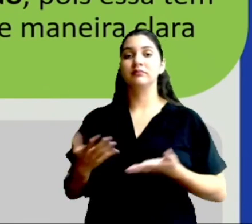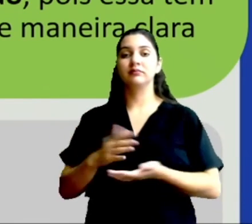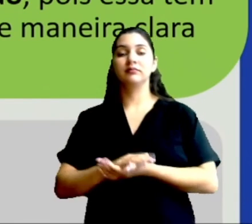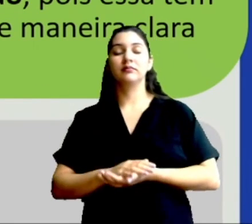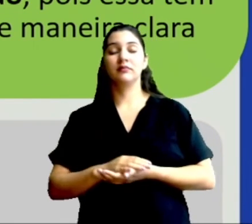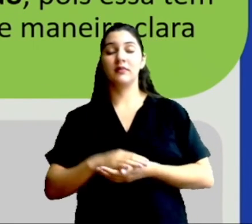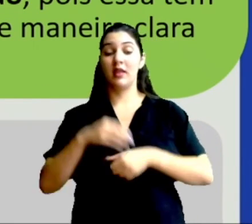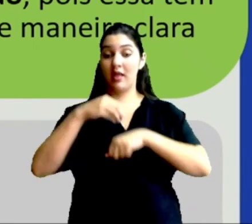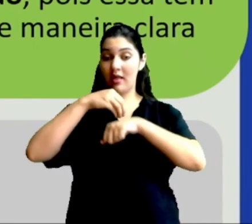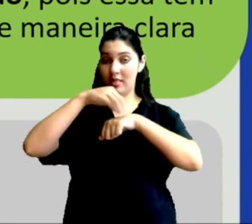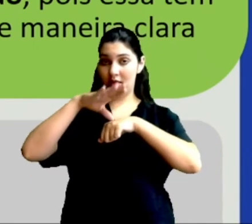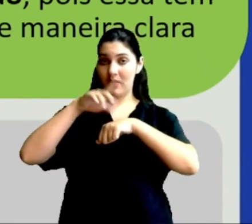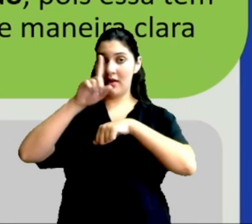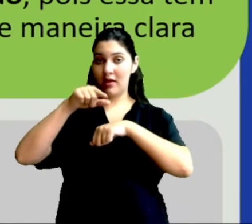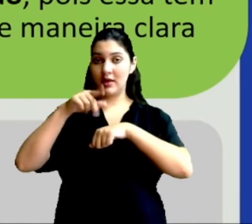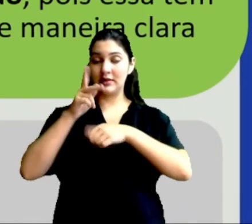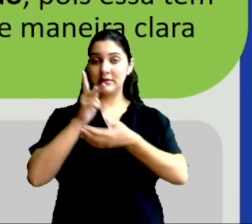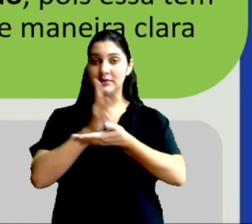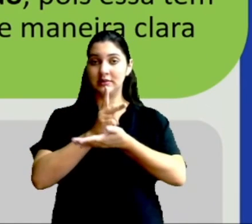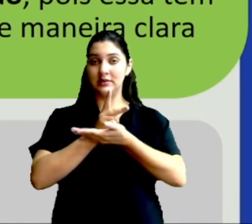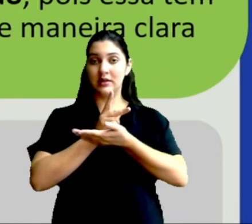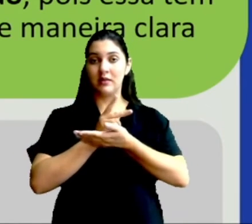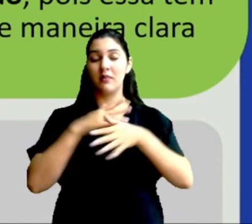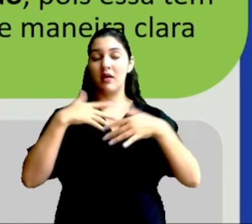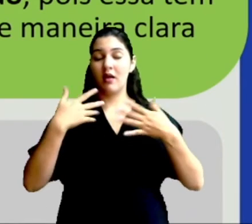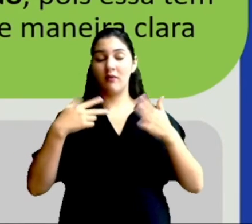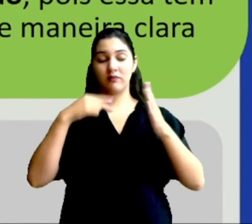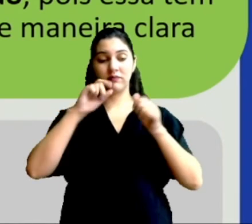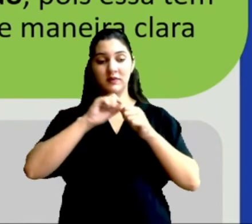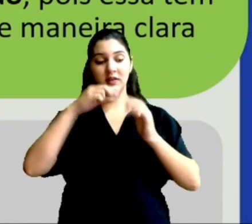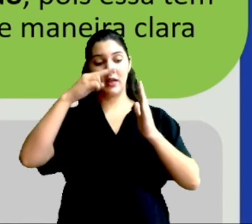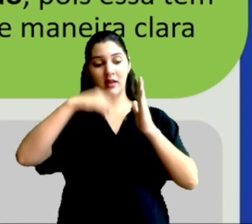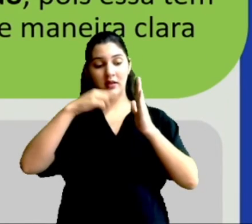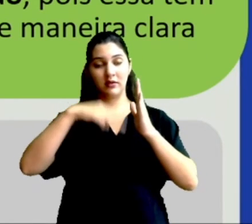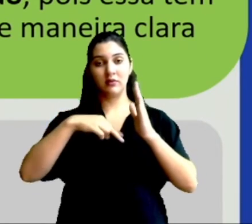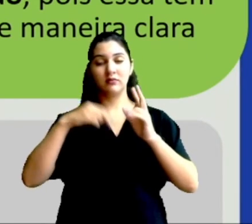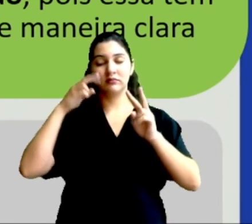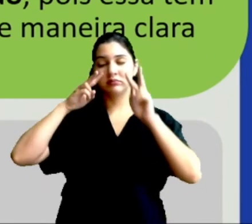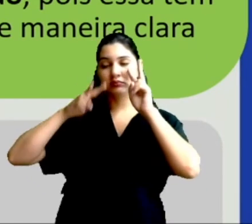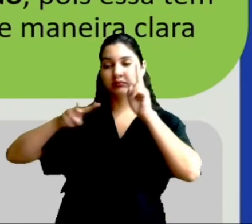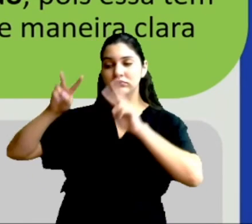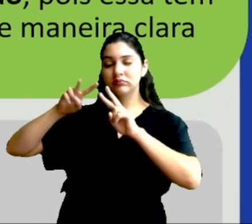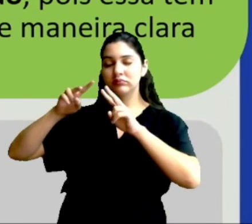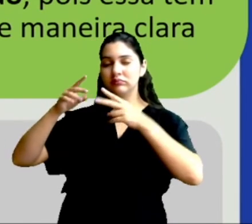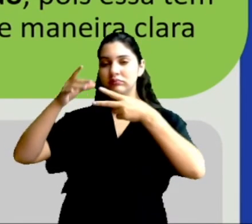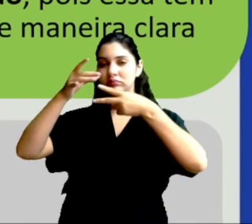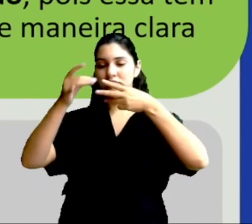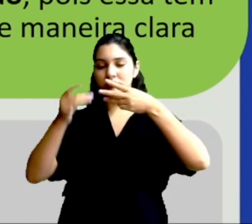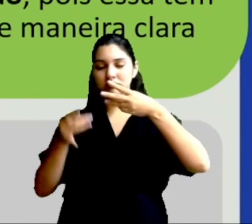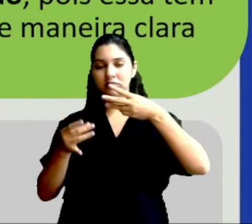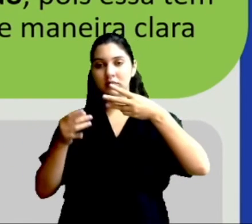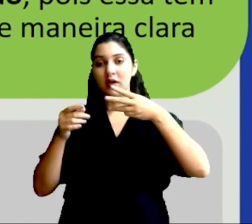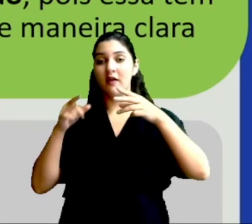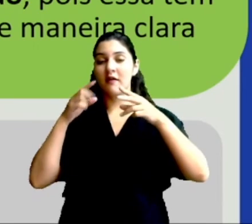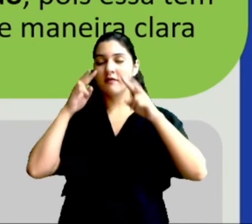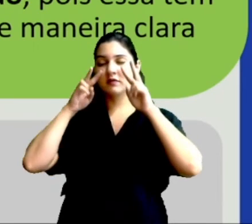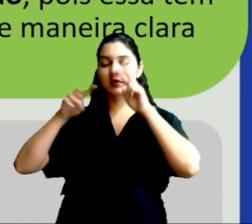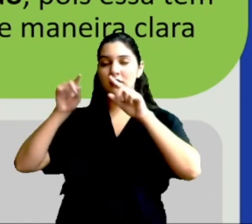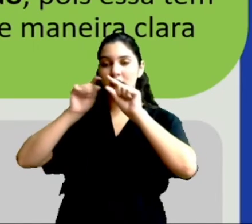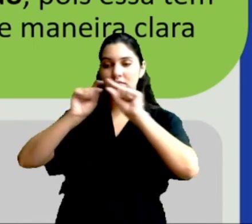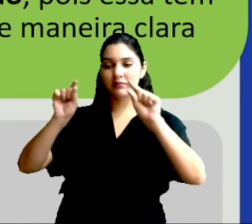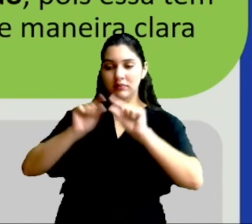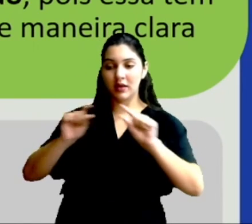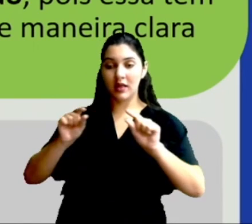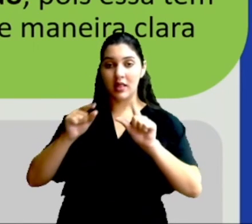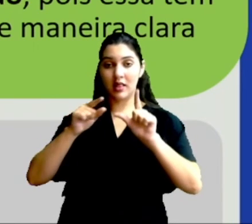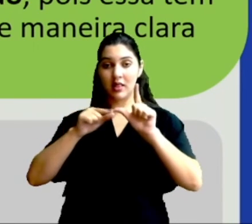a dica é, sempre ao fazer a leitura, você vai observar essas partes que eu coloquei